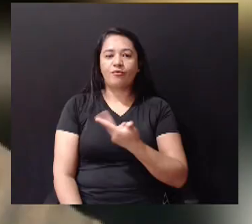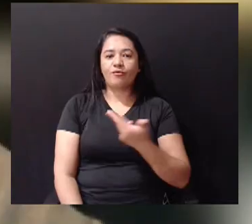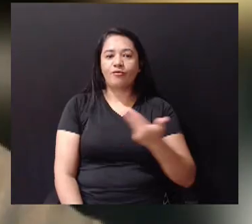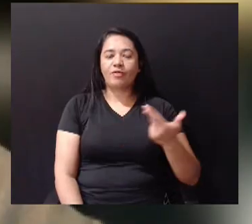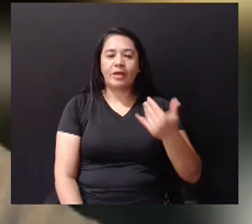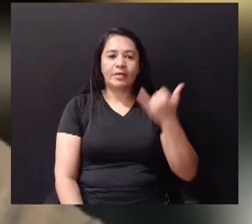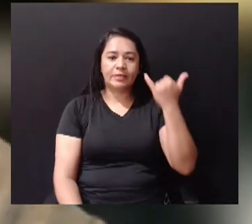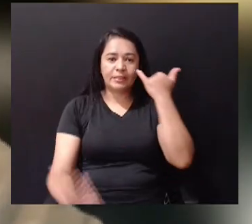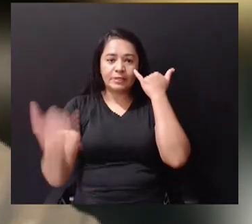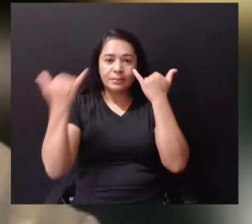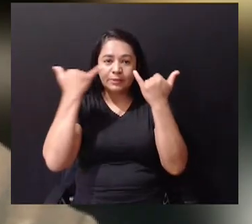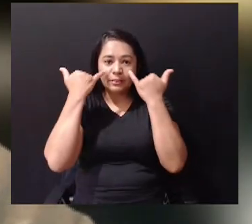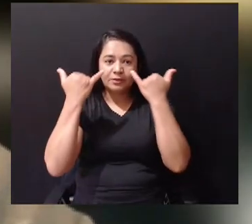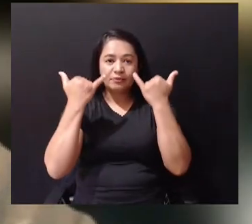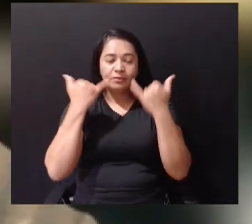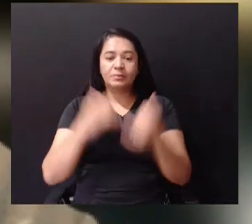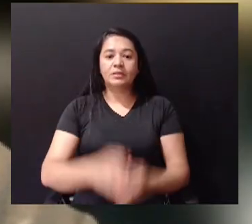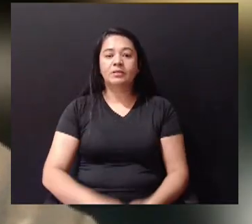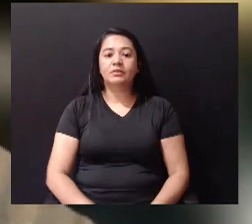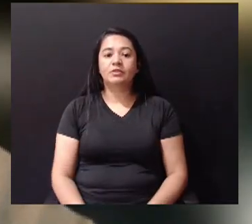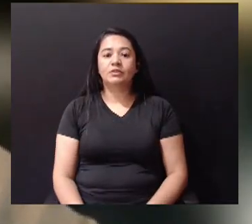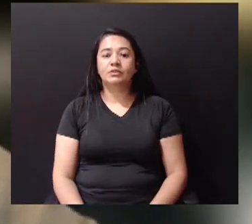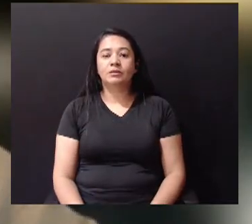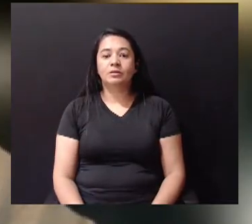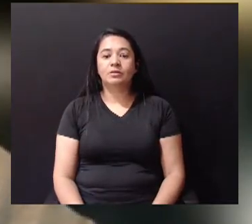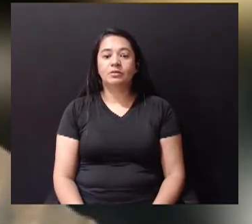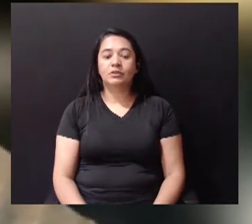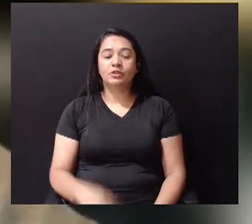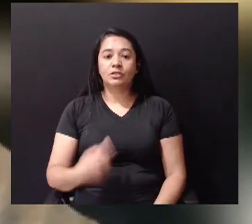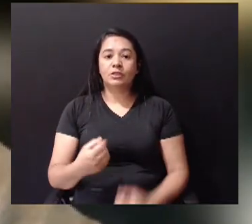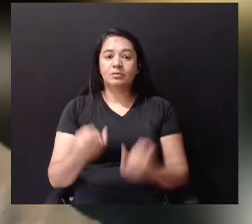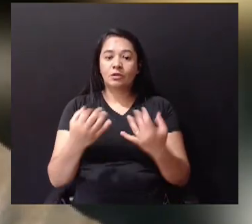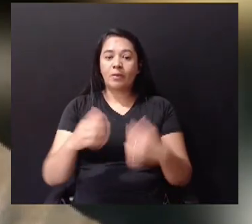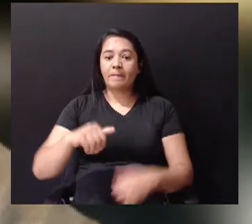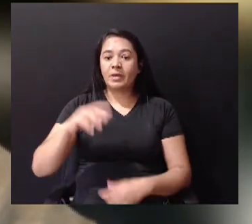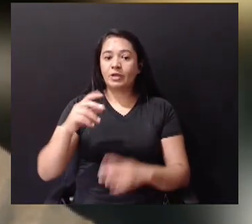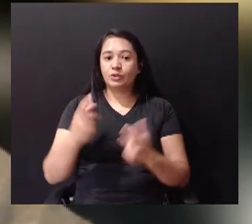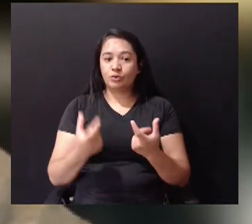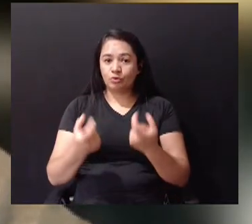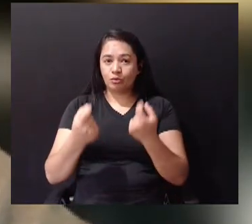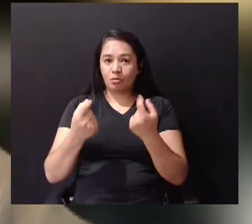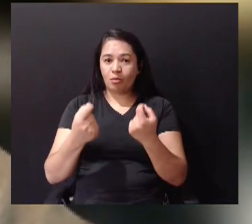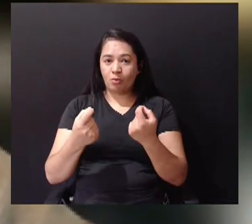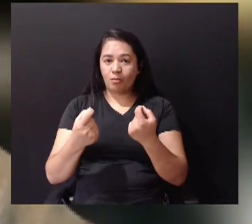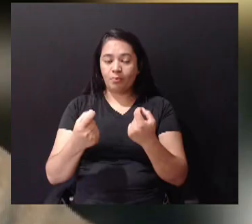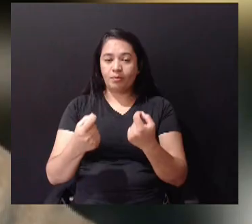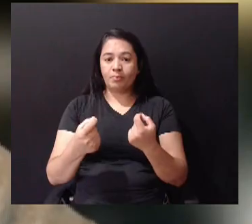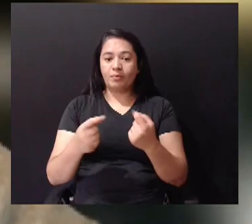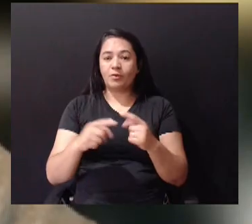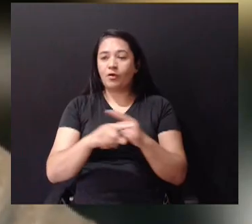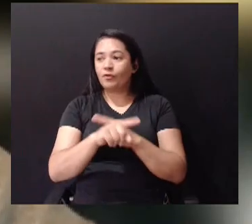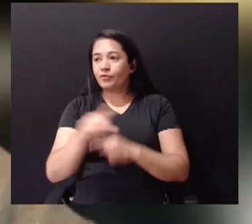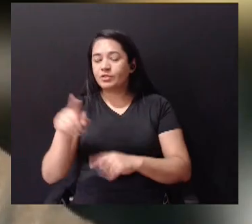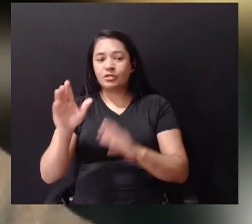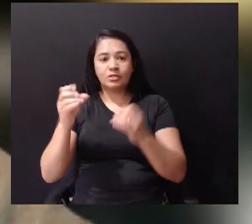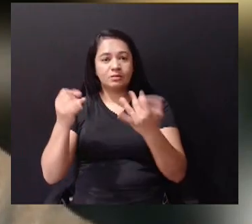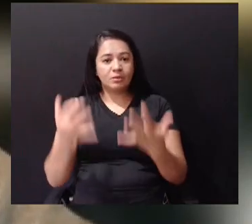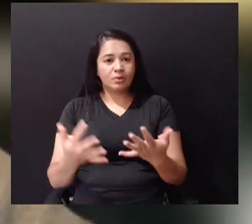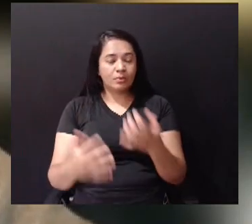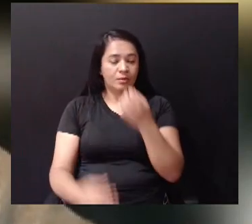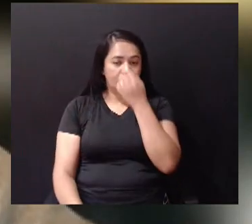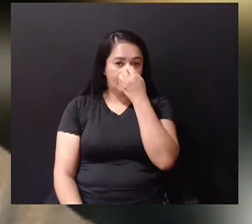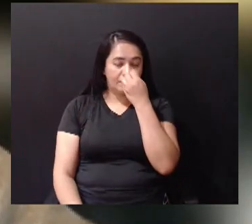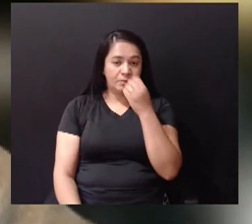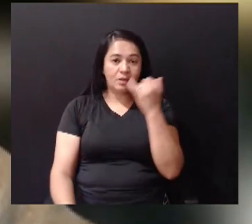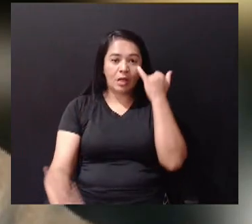conseguiu cobrir, a gente fala mais de tumor específico. Eu acho que é o que você colocou, eu acho que a informação ela